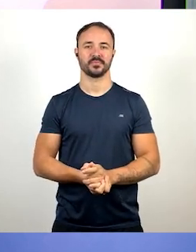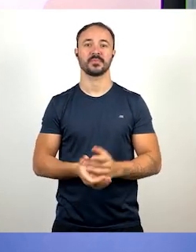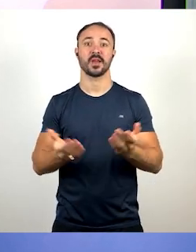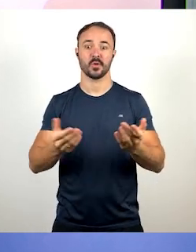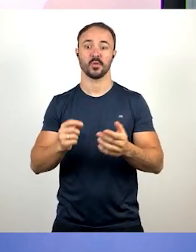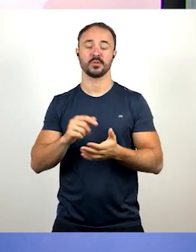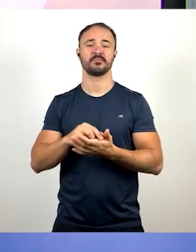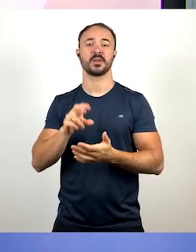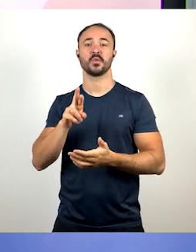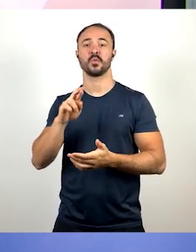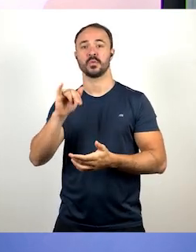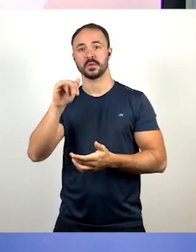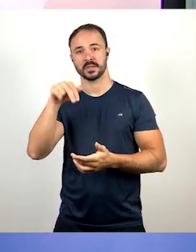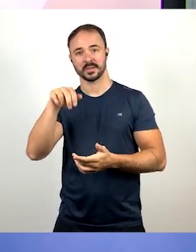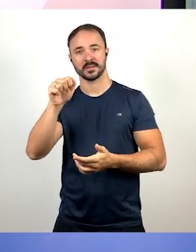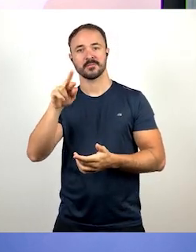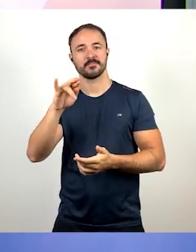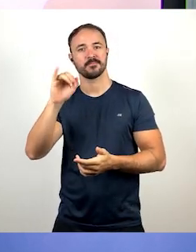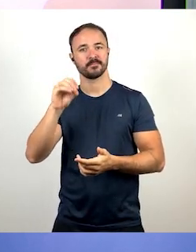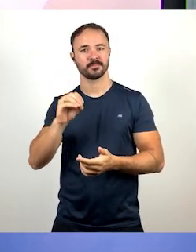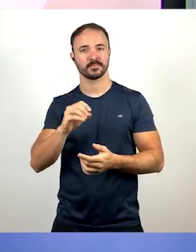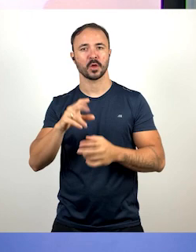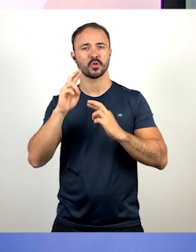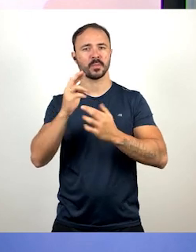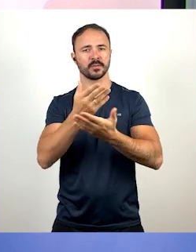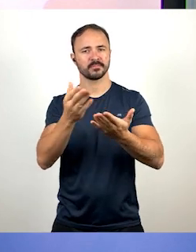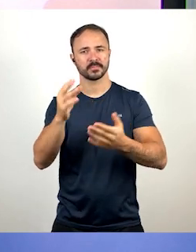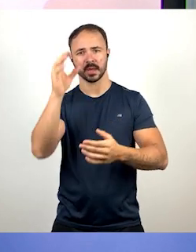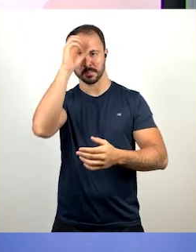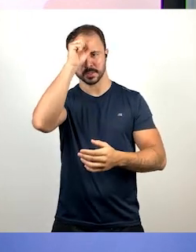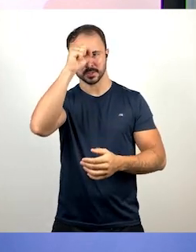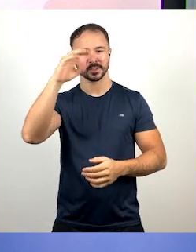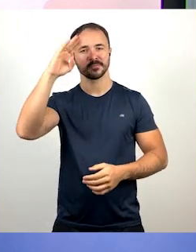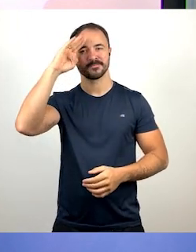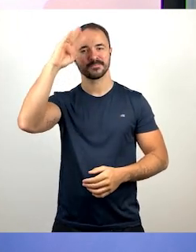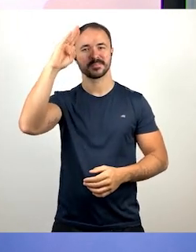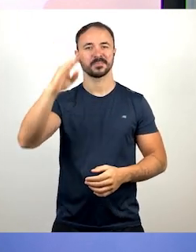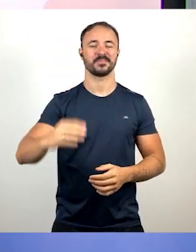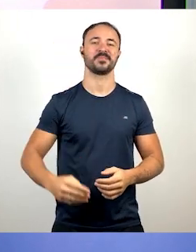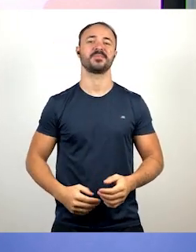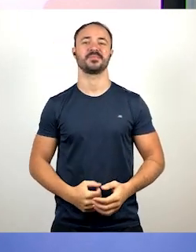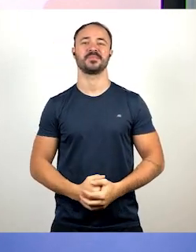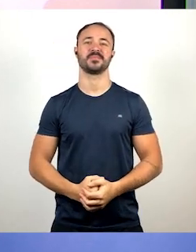urinário. Espero que tenham aprendido. Até a próxima aula, então. Tchau, tchau!